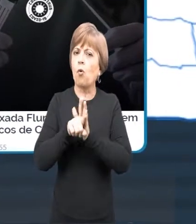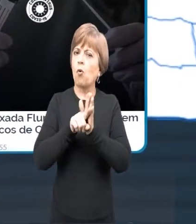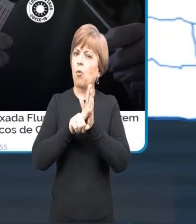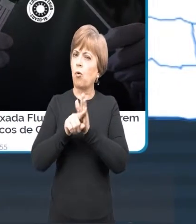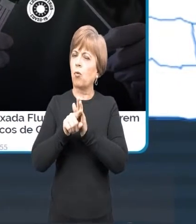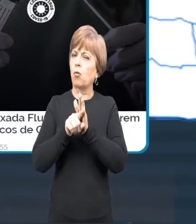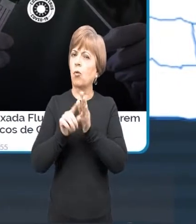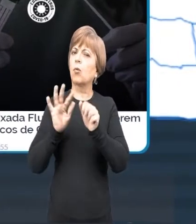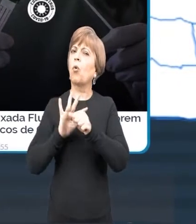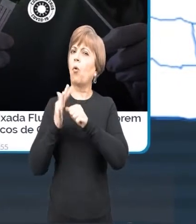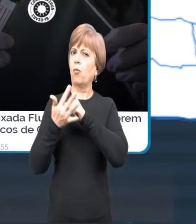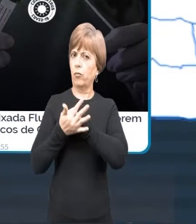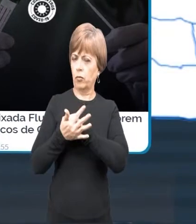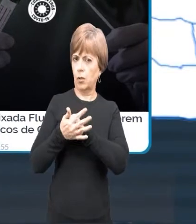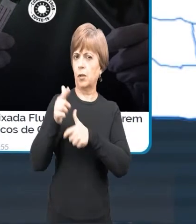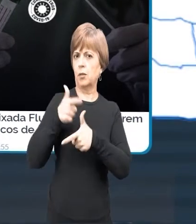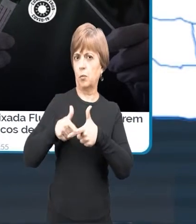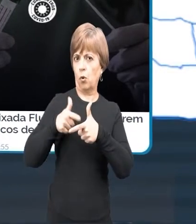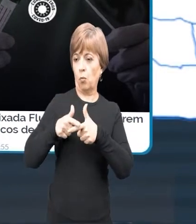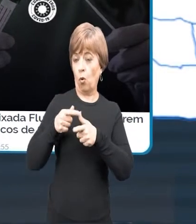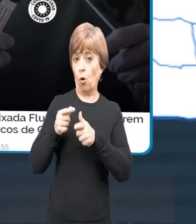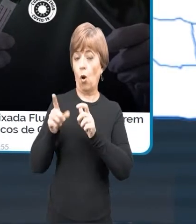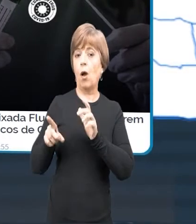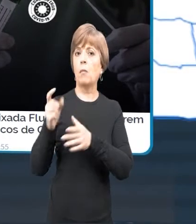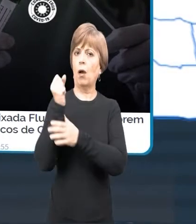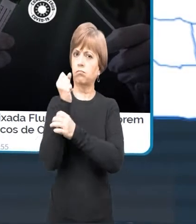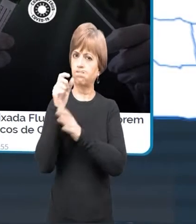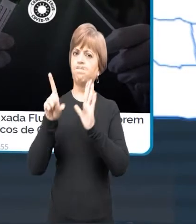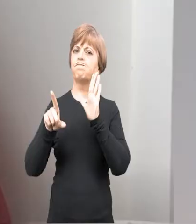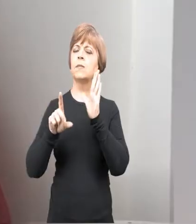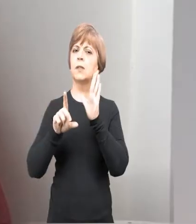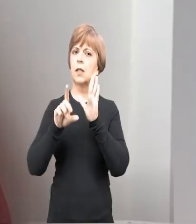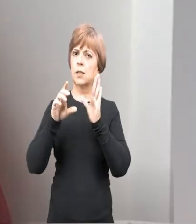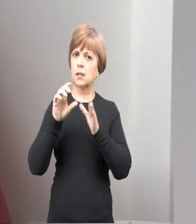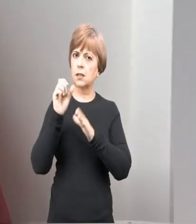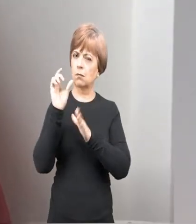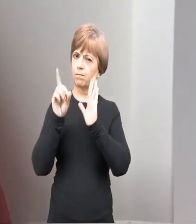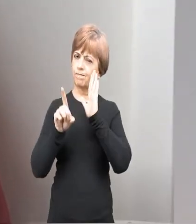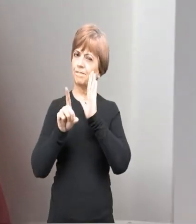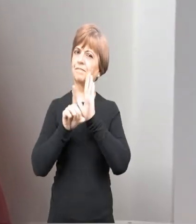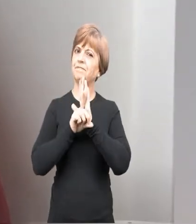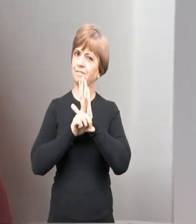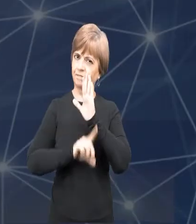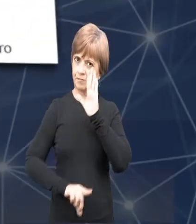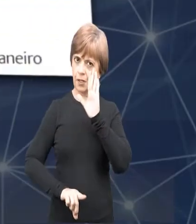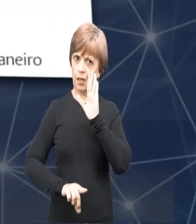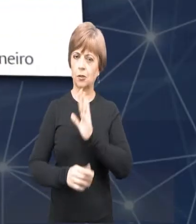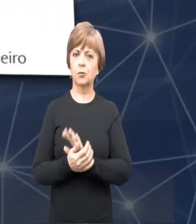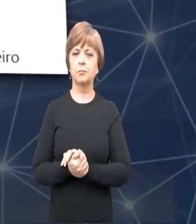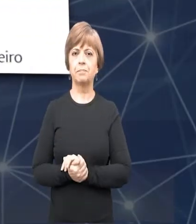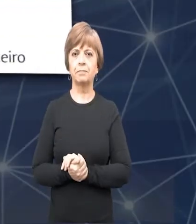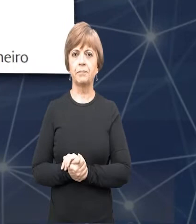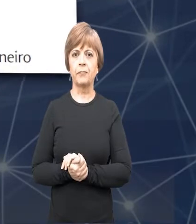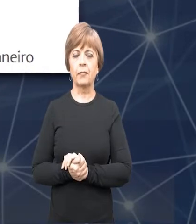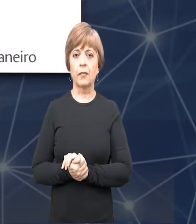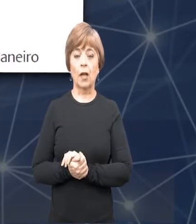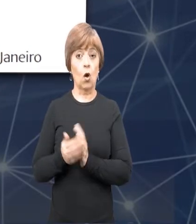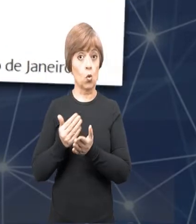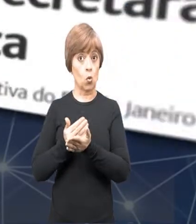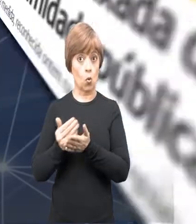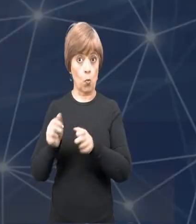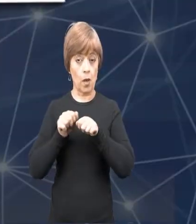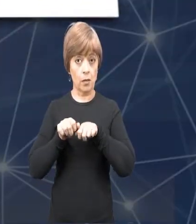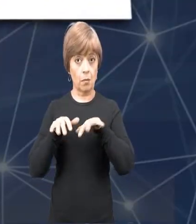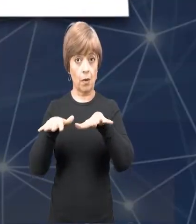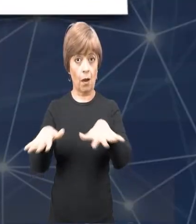fim de garantir a segurança da população dessas regiões. No início dessa pandemia, todos os municípios eles